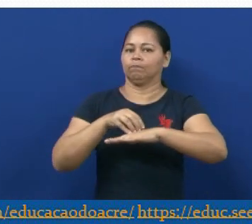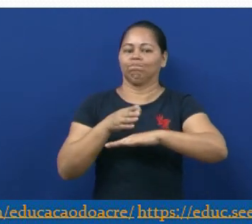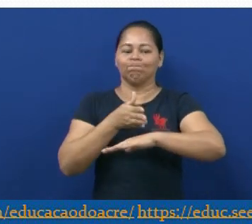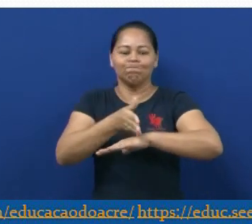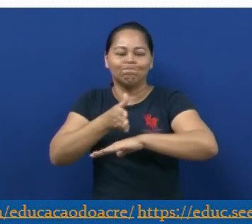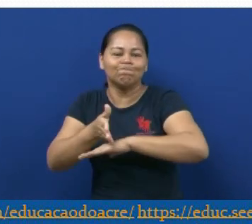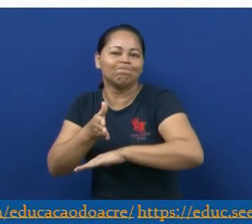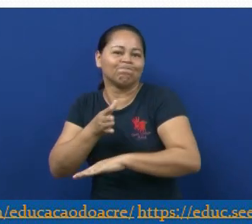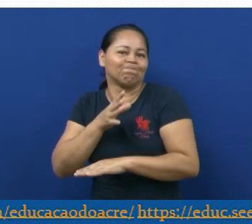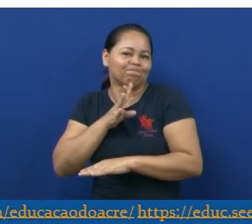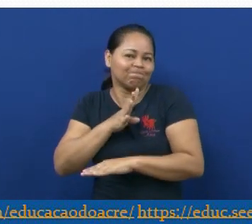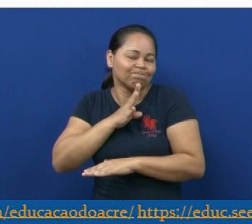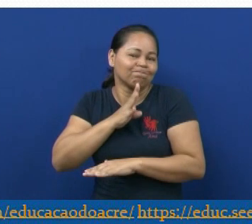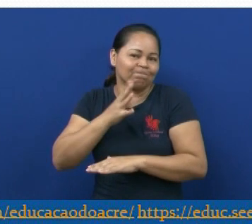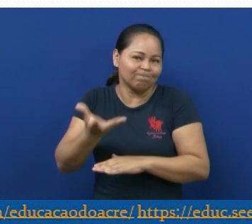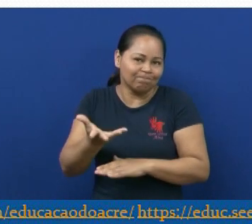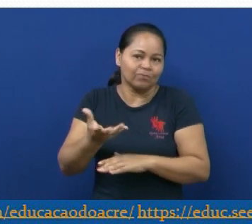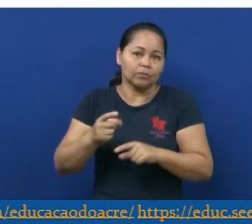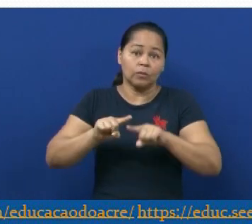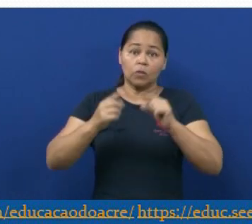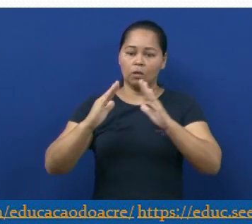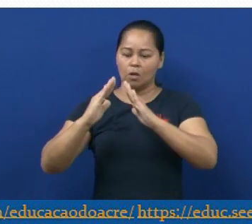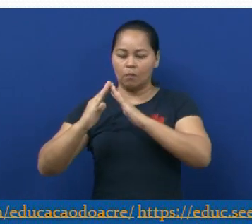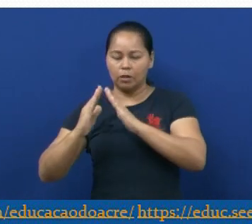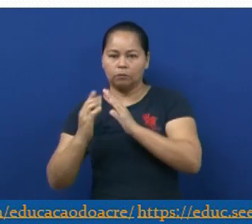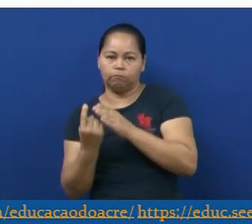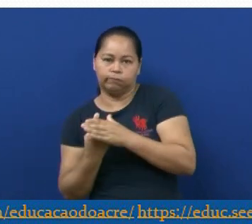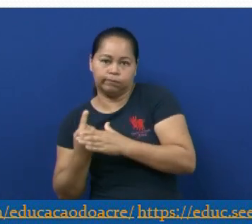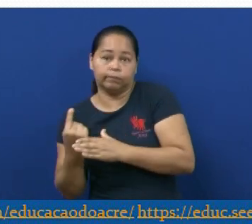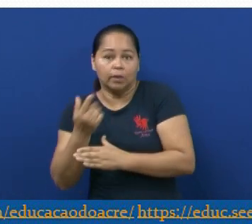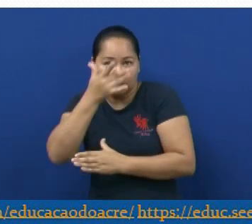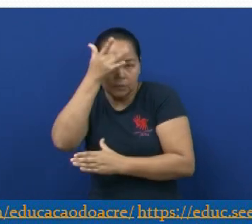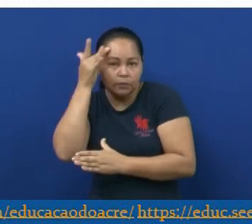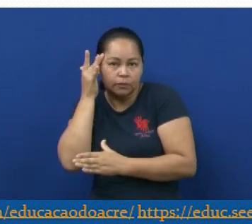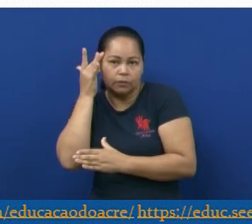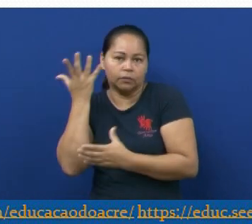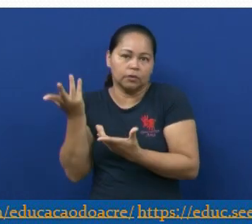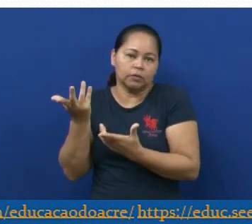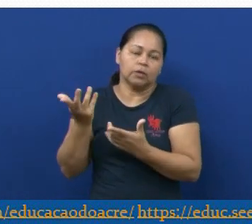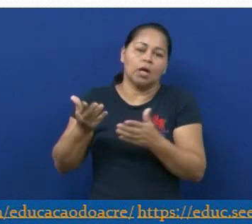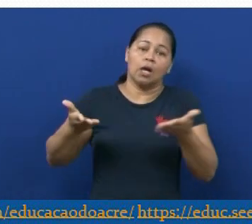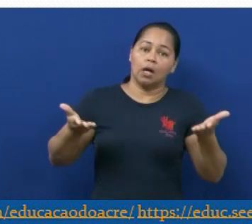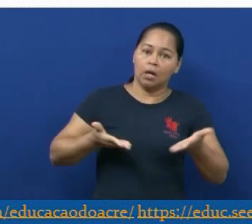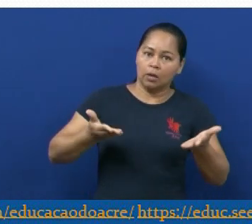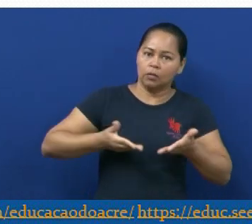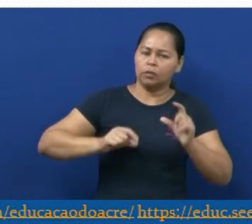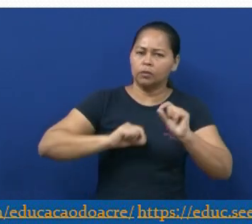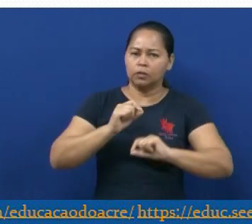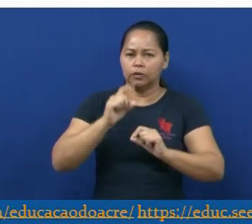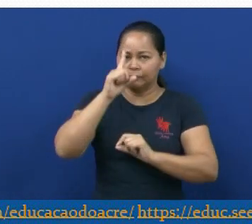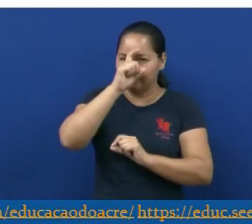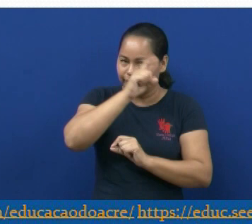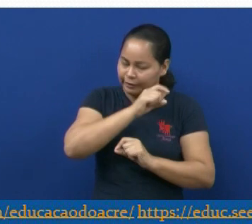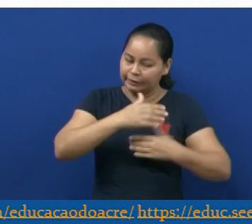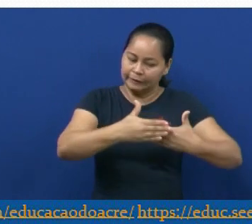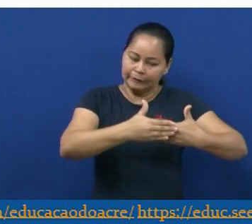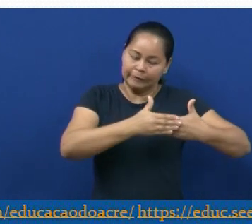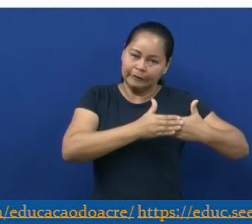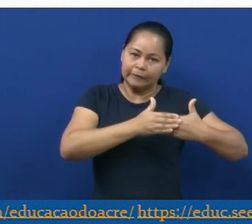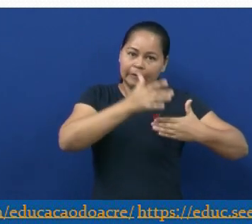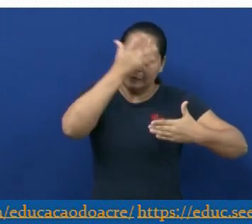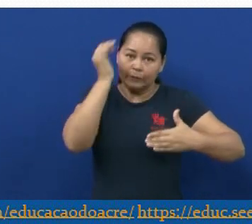meio ambiente causada pelo isolamento social. Com o efeito secundário da difícil quarentena enfrentada